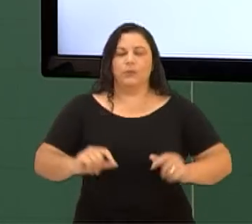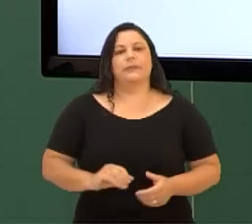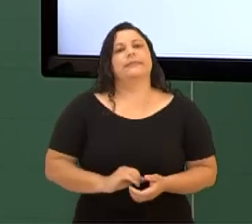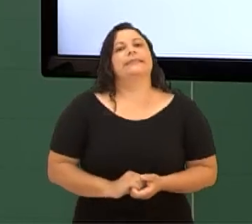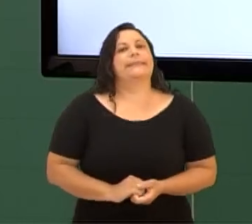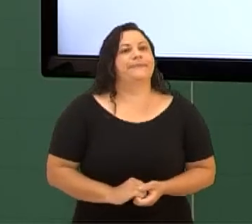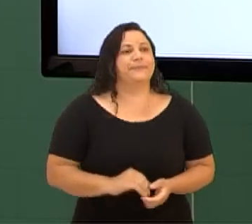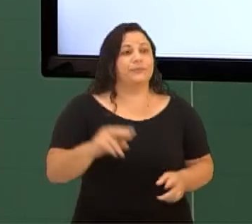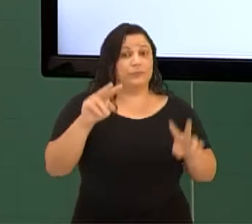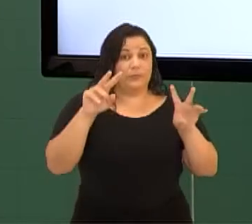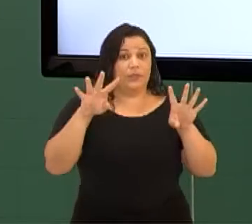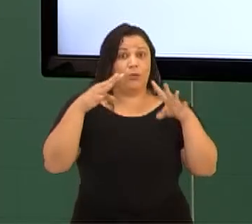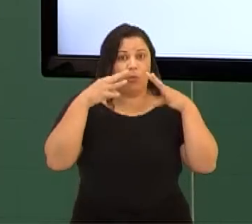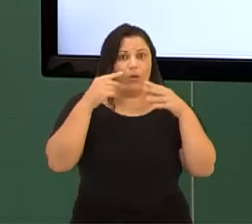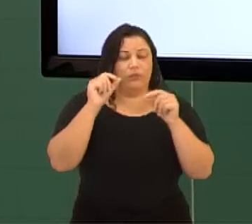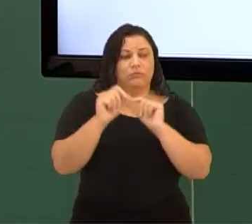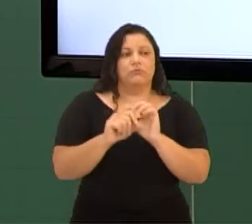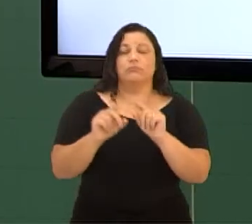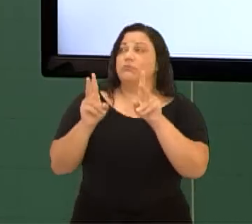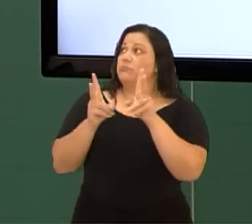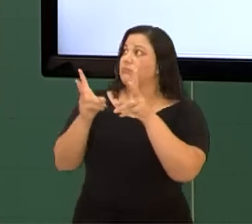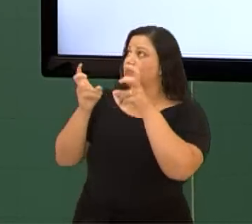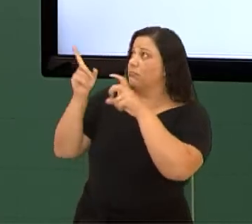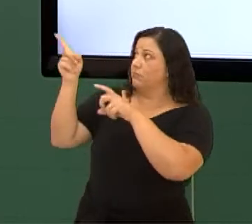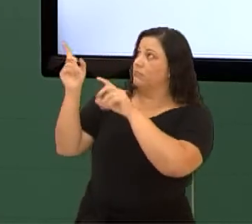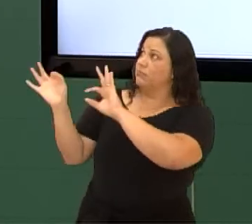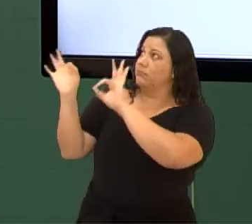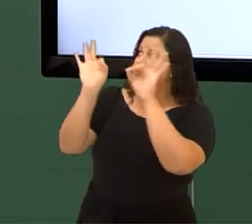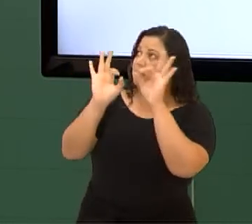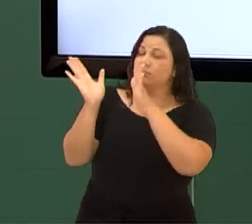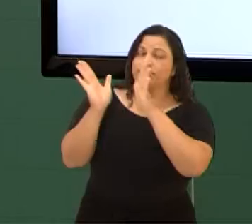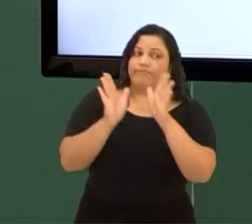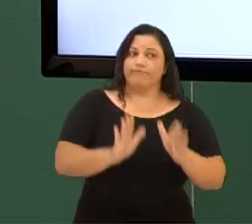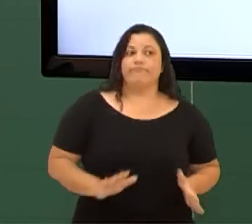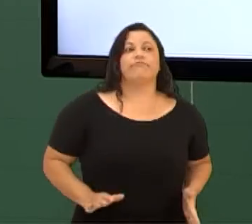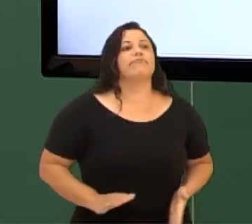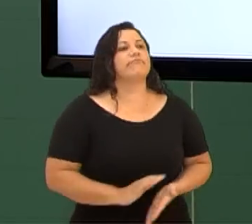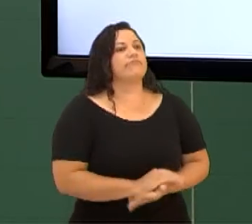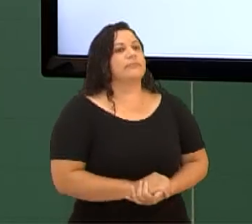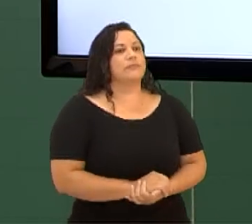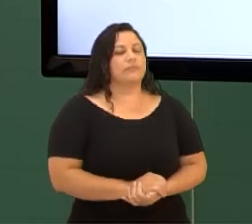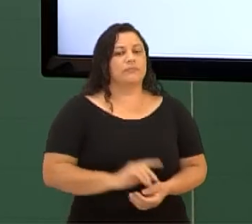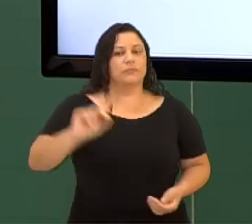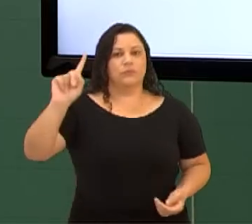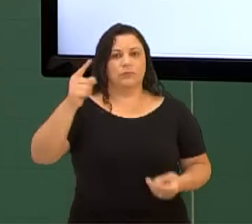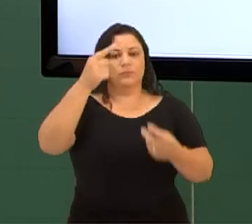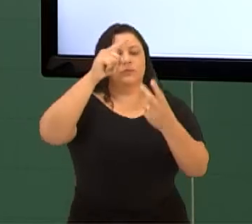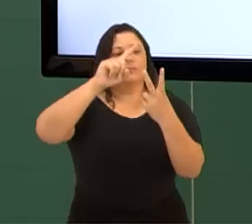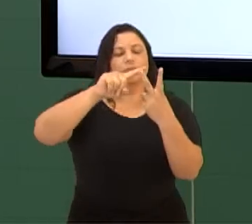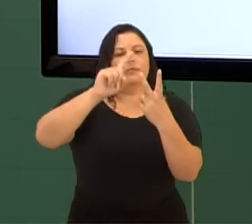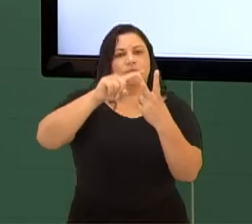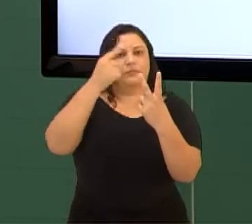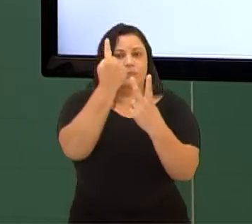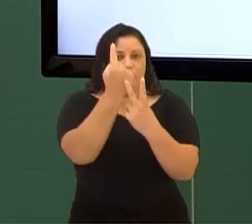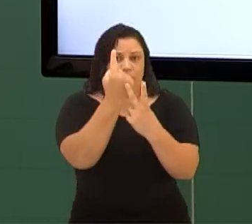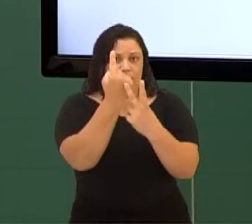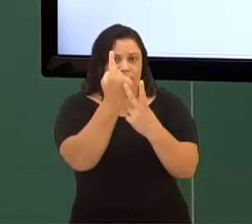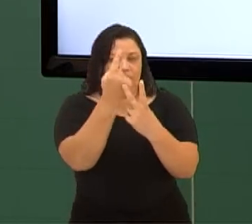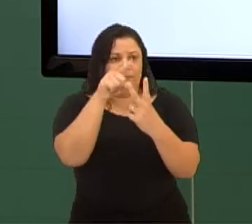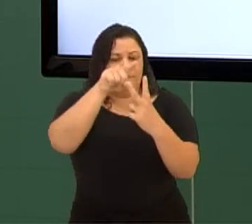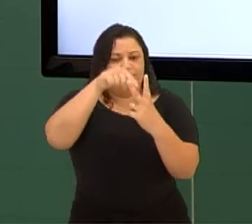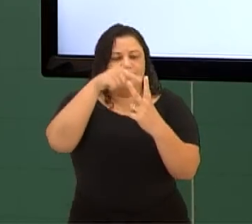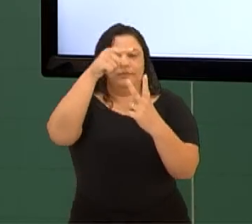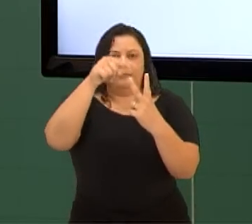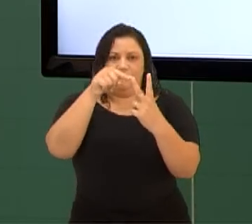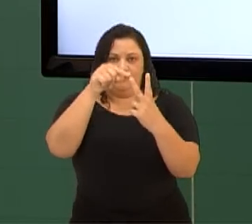lembrar como que a gente coloca a vírgula, ó. Aqui, atrás da vírgula, eu tenho uma casa decimal. E aqui eu tenho também à